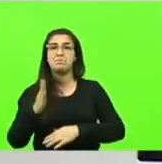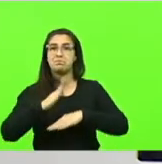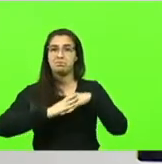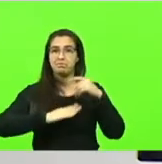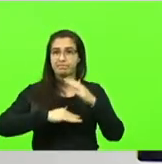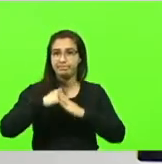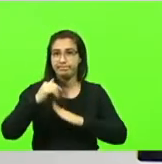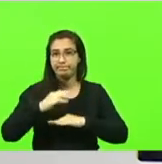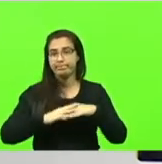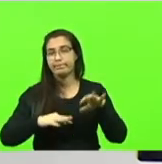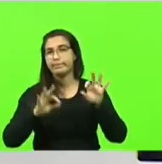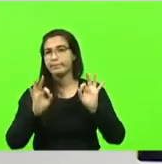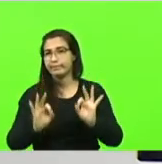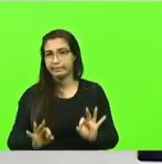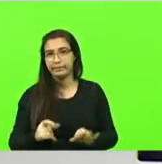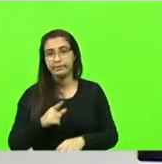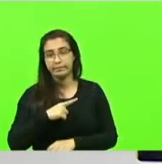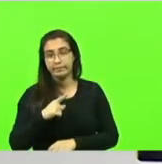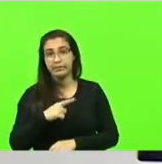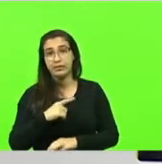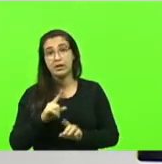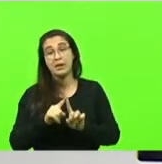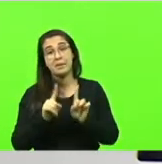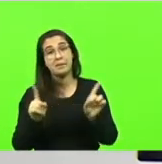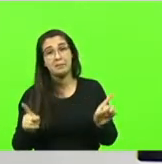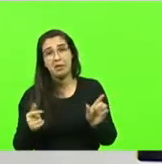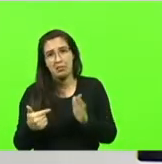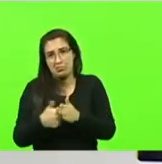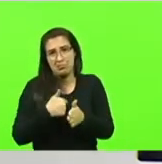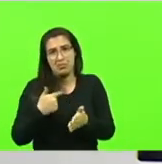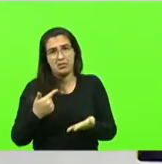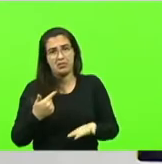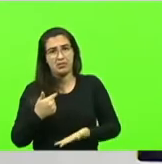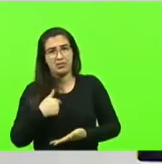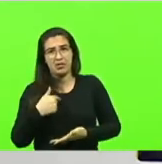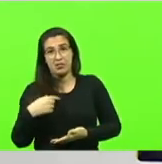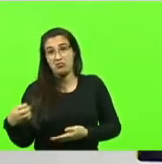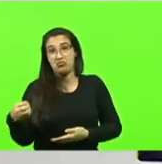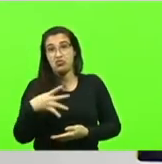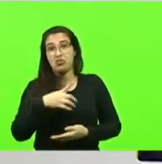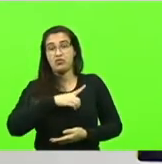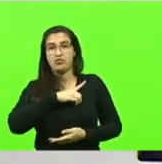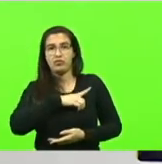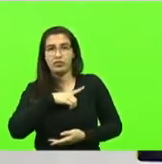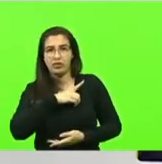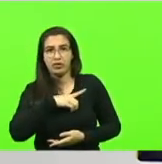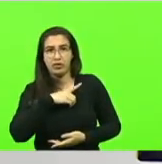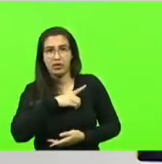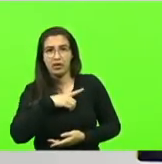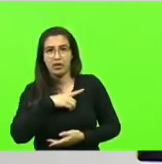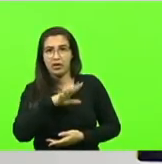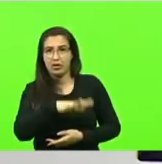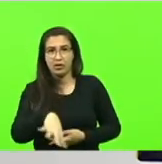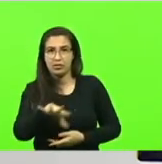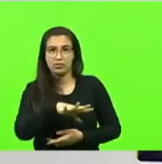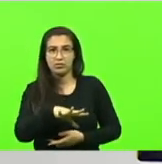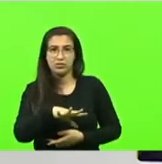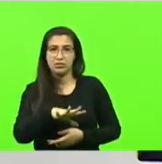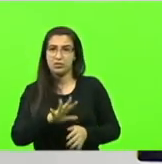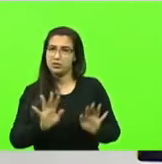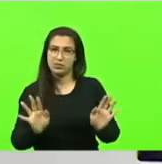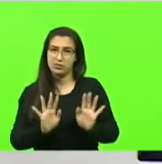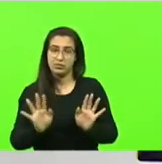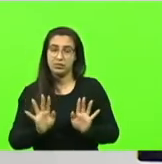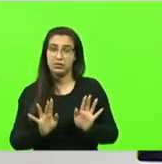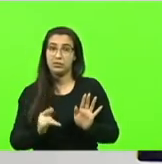habilidades, mas não perguntem para mim sobre o novo delegado geral. Perguntem